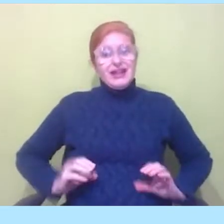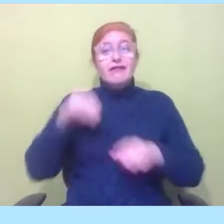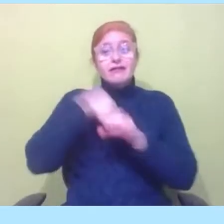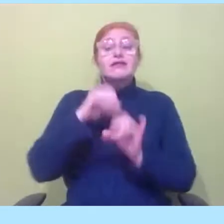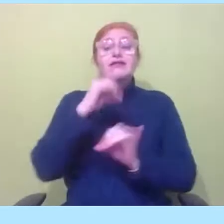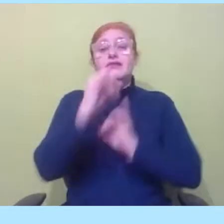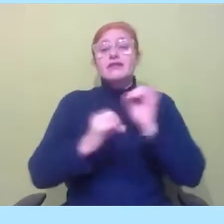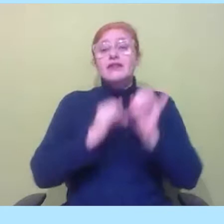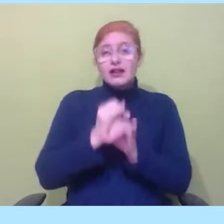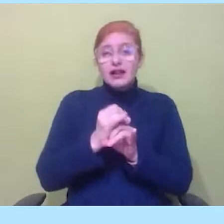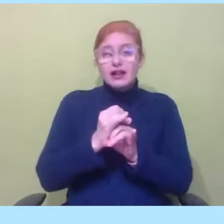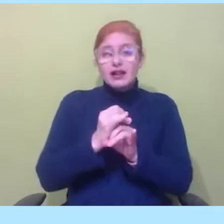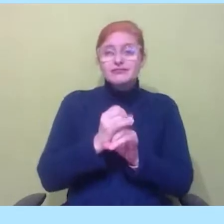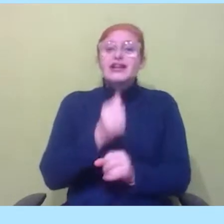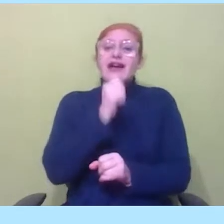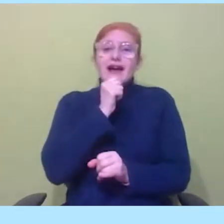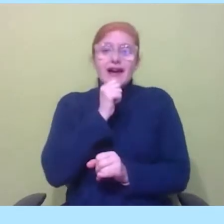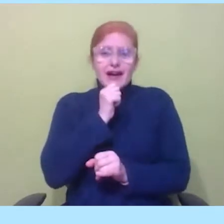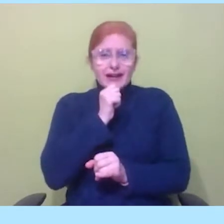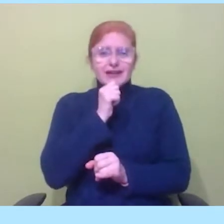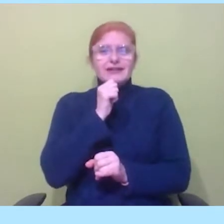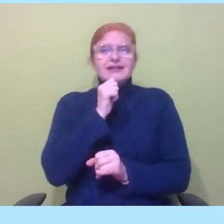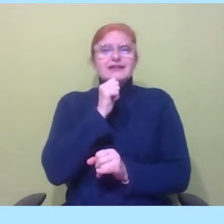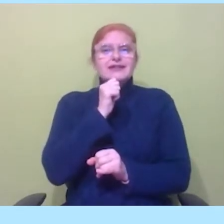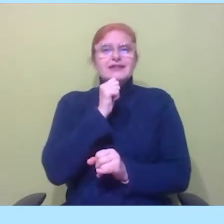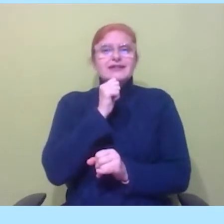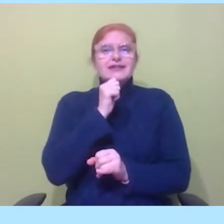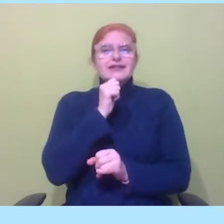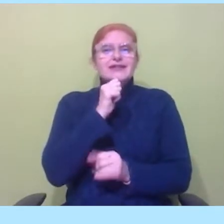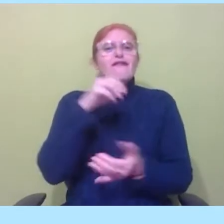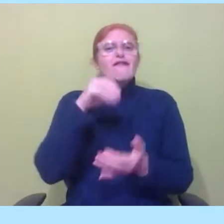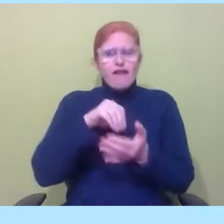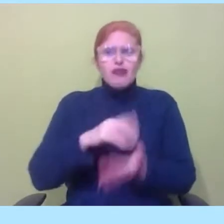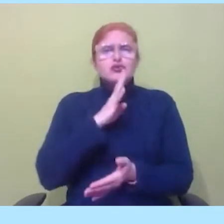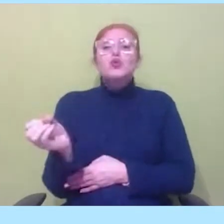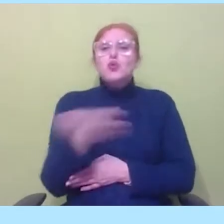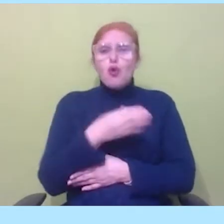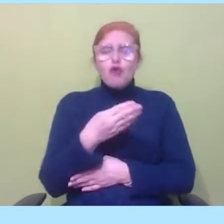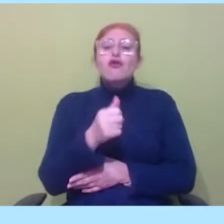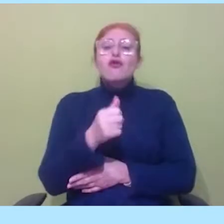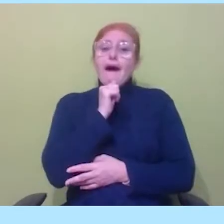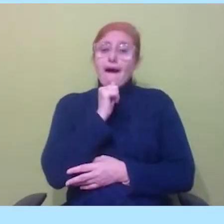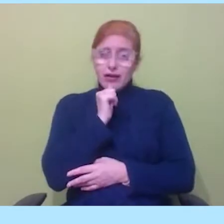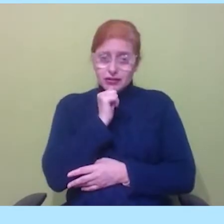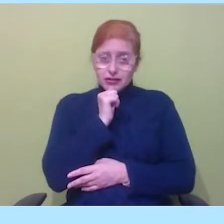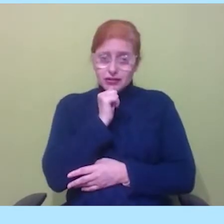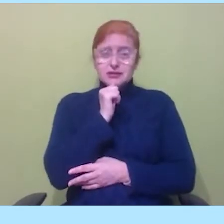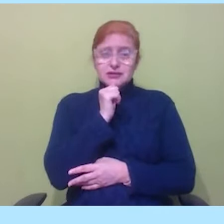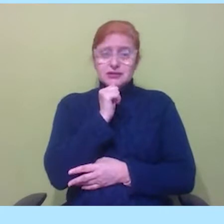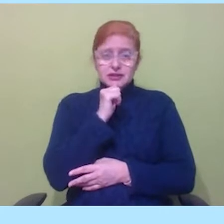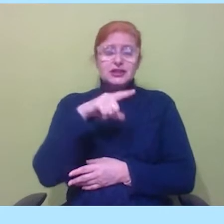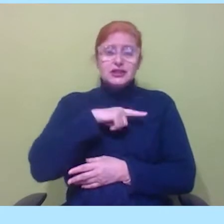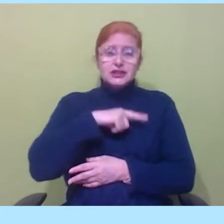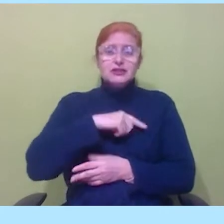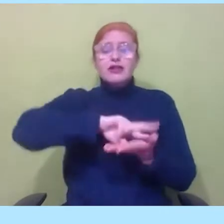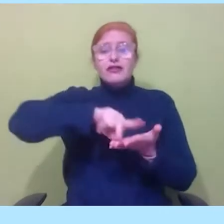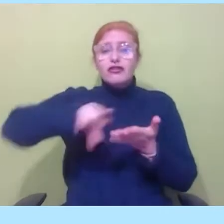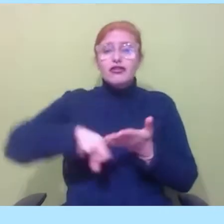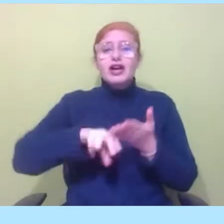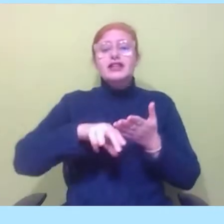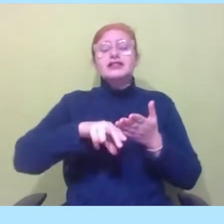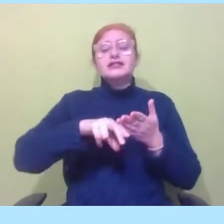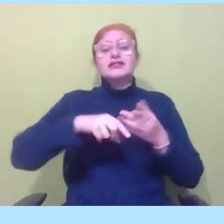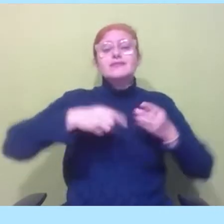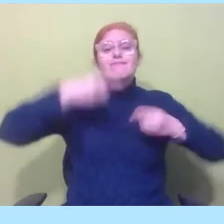muito desconhecido, ainda é muito novo, são muitas discussões que a gente ainda precisa ter sobre